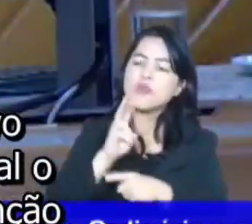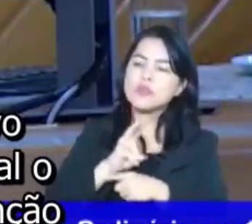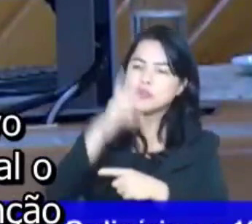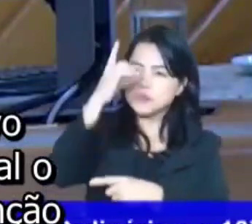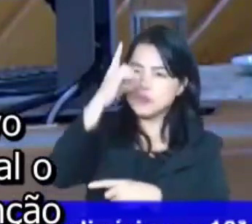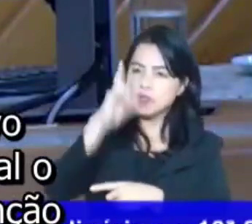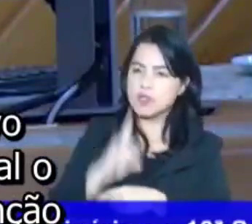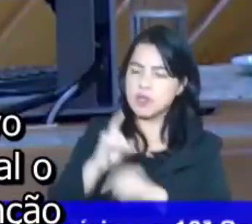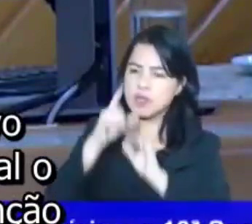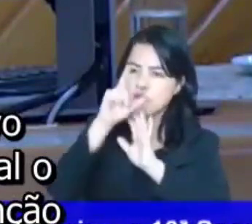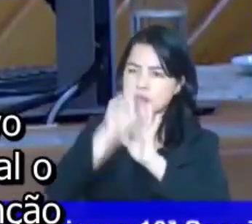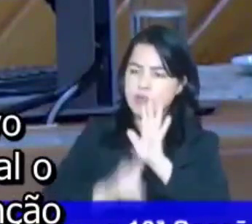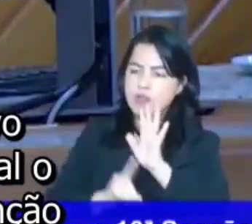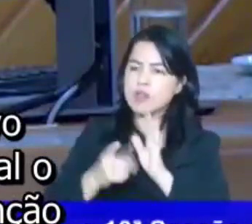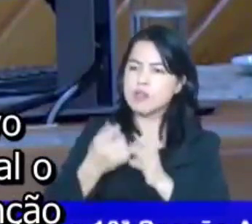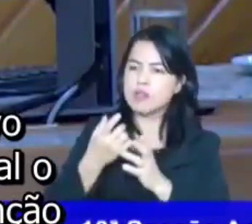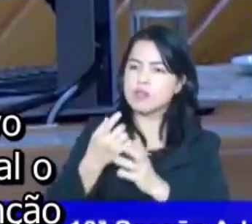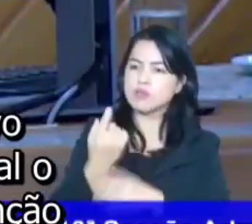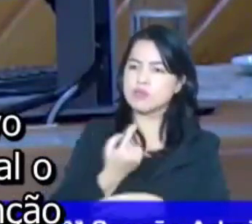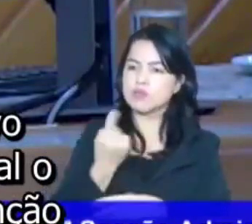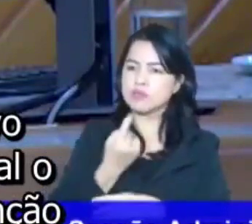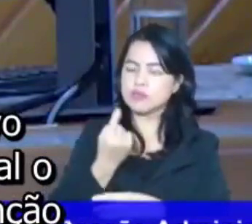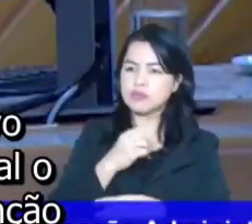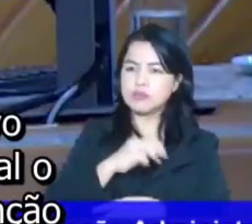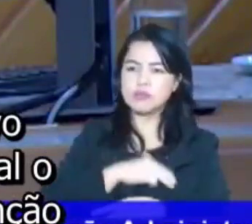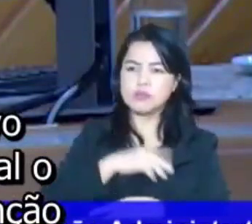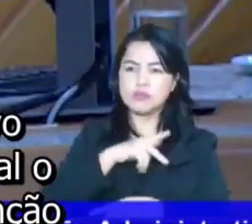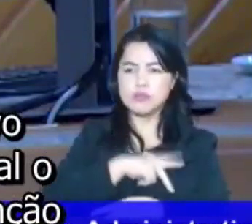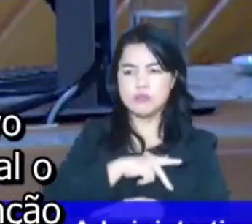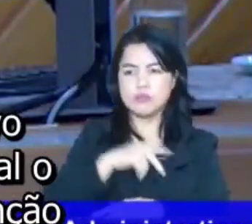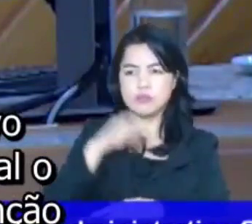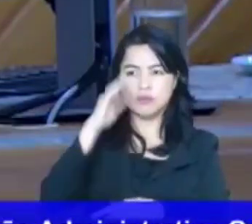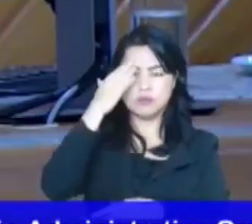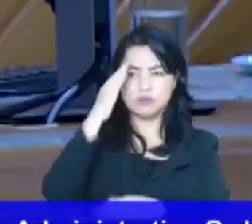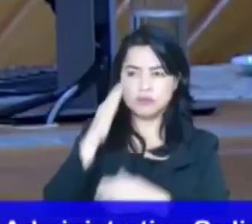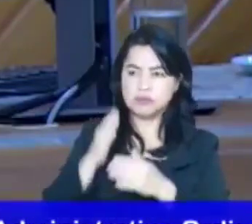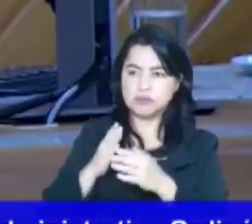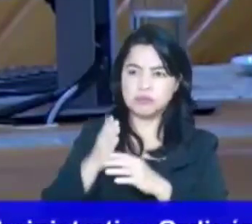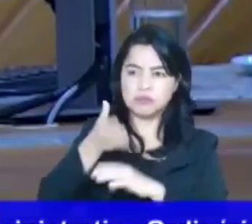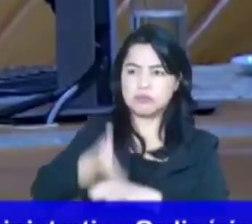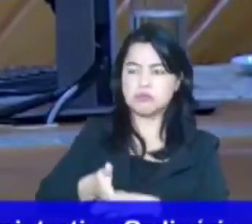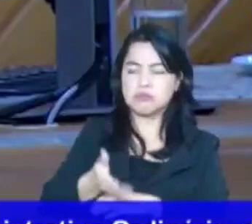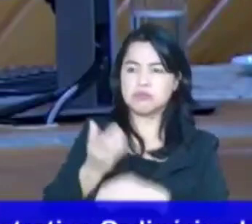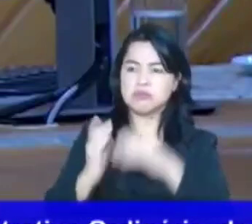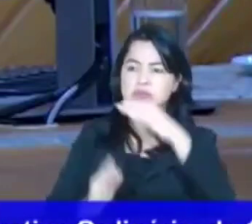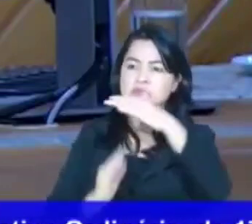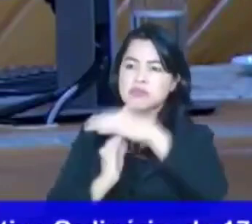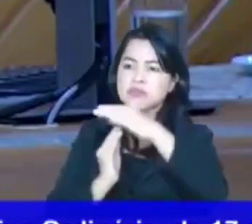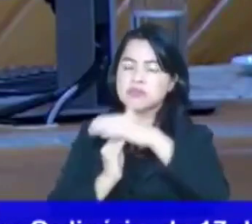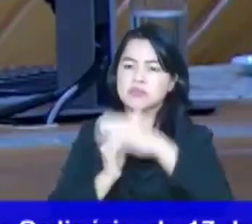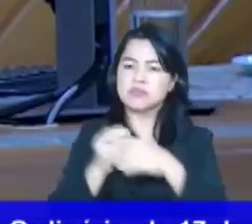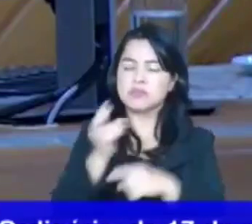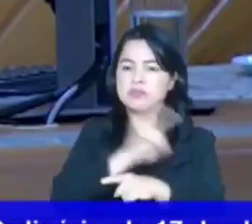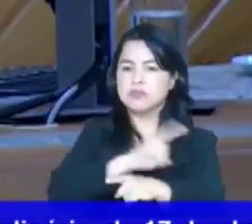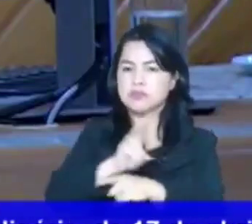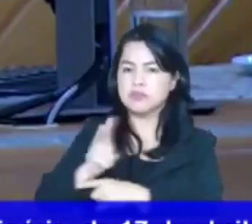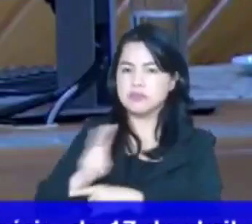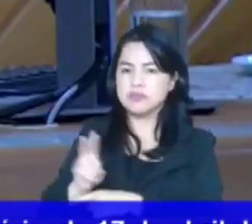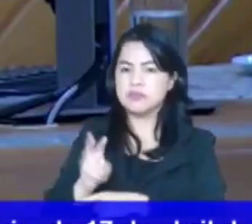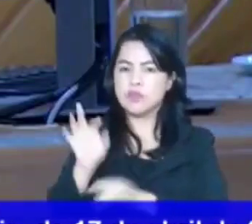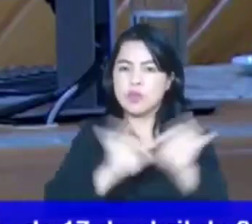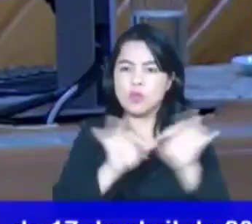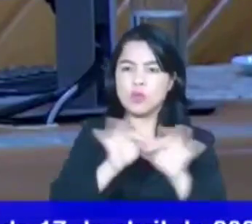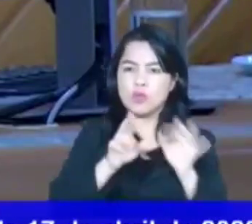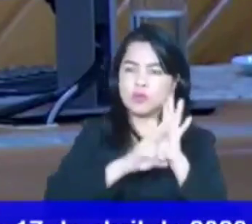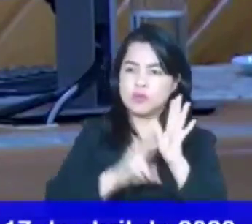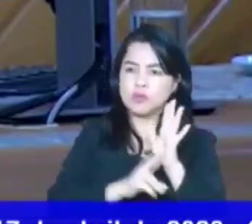individual disponível, razão pela qual o Ministério Público Eleitoral entende que sua intervenção limita-se à verificação da regularidade formal